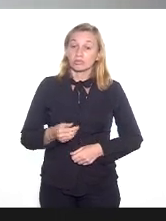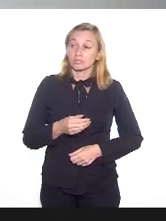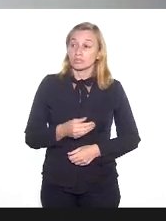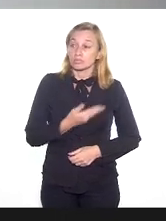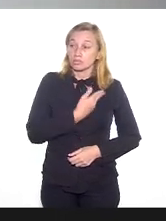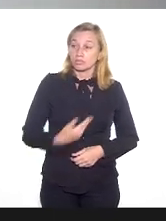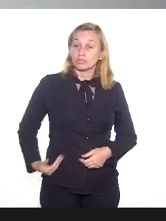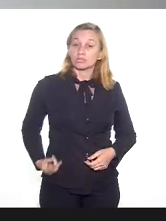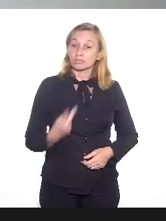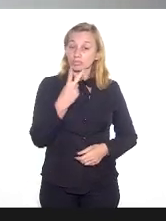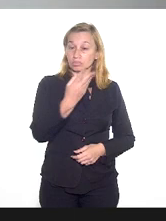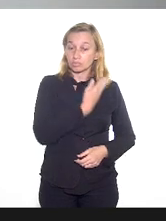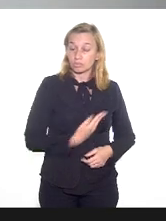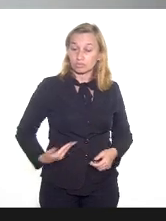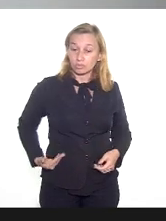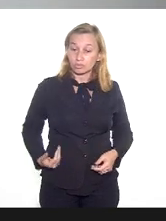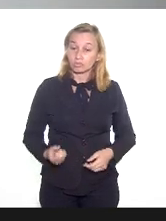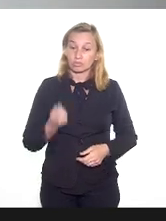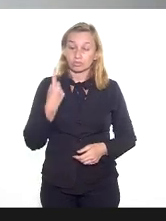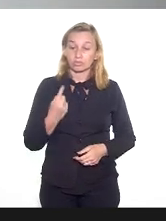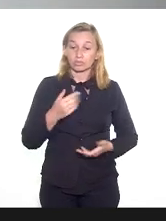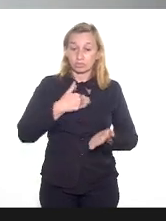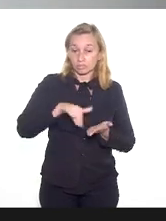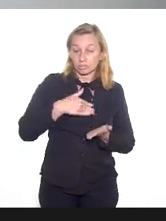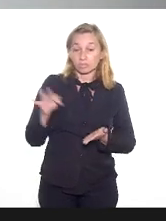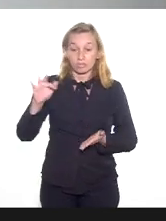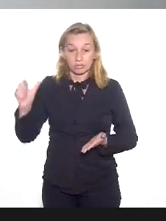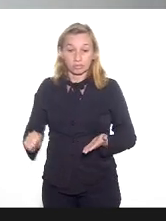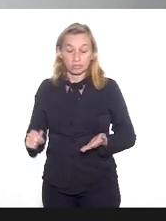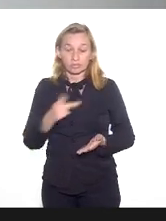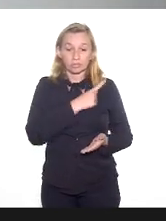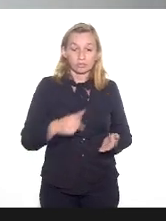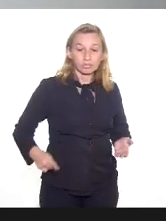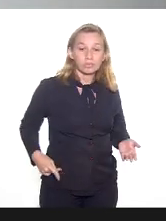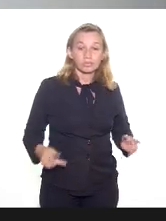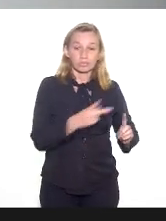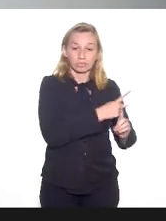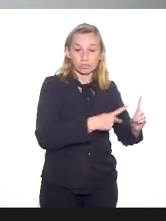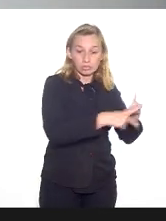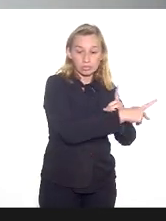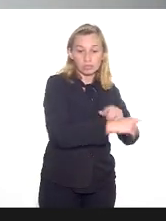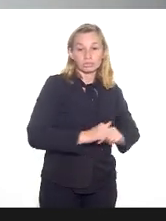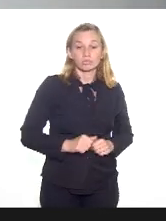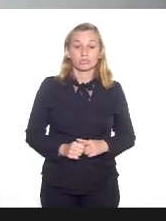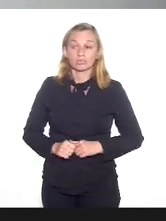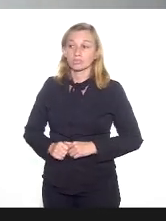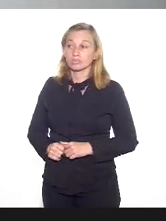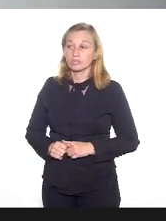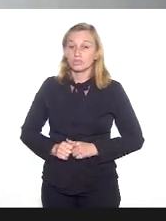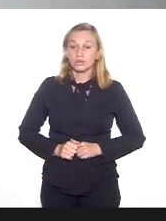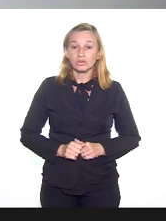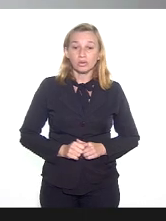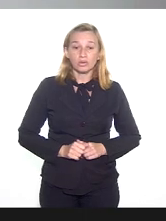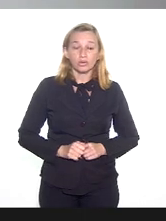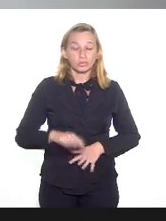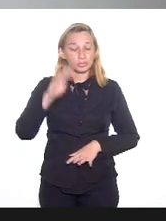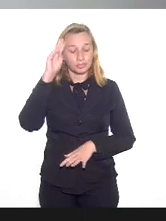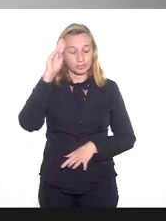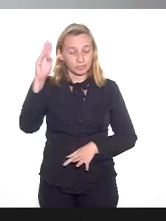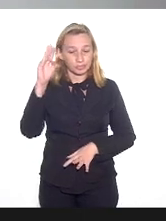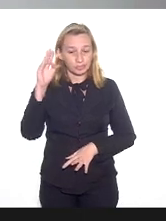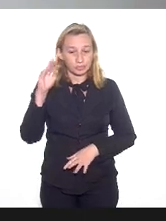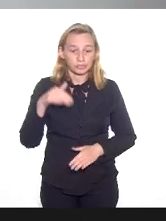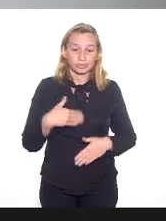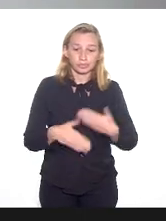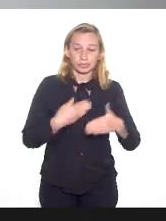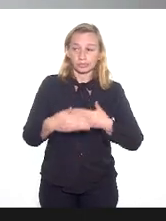ex-governadores, secretários de Fazenda e presidentes do Rio Previdência, Isso é a parte fundamental de um